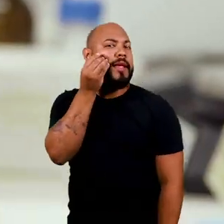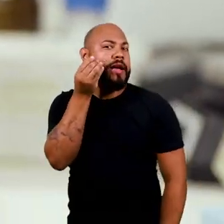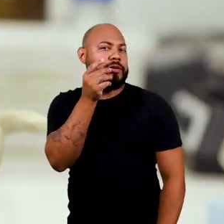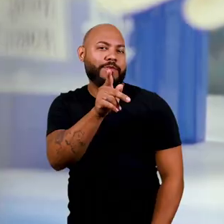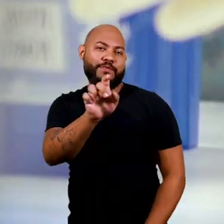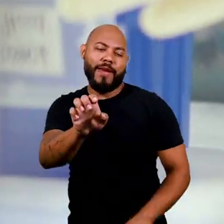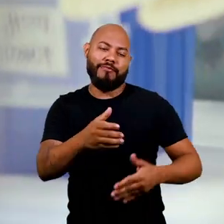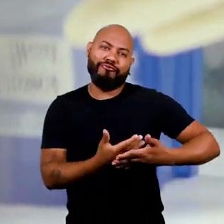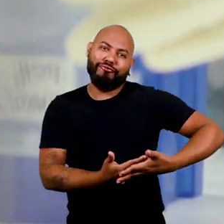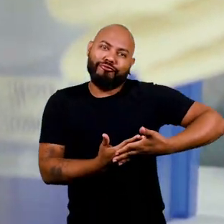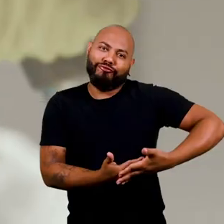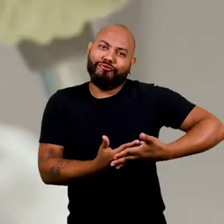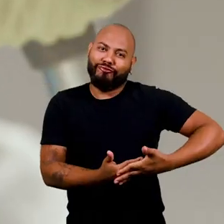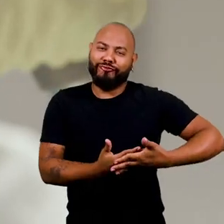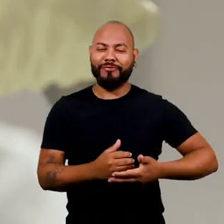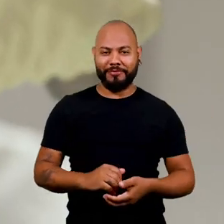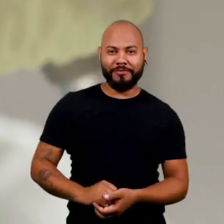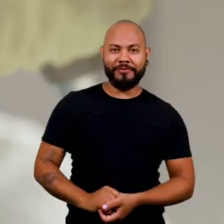pezinho.